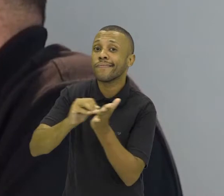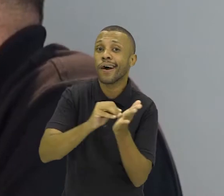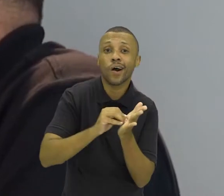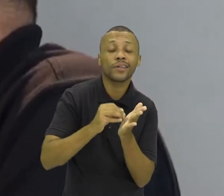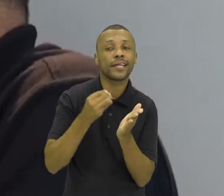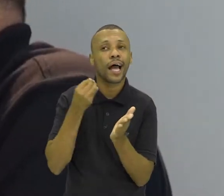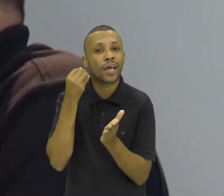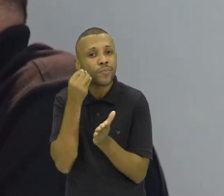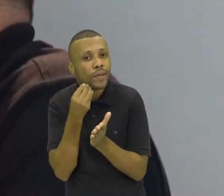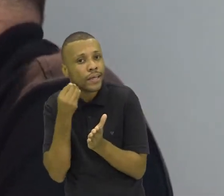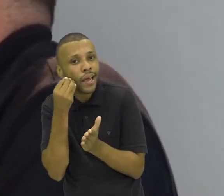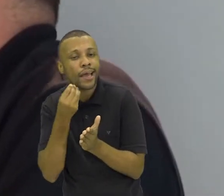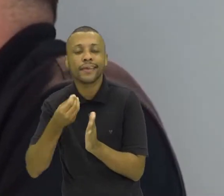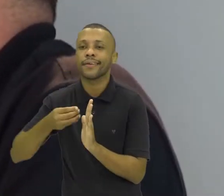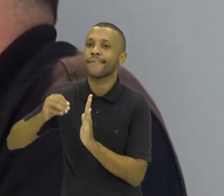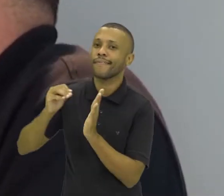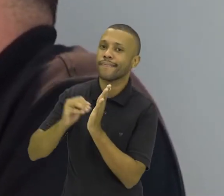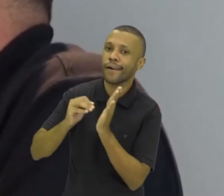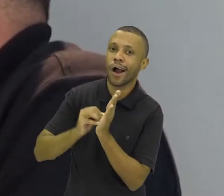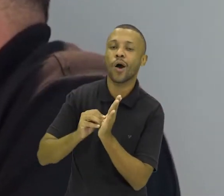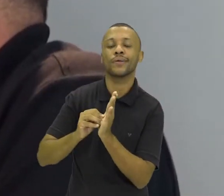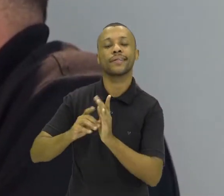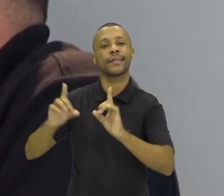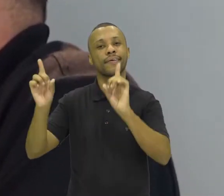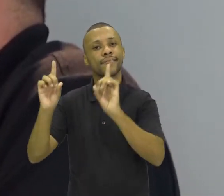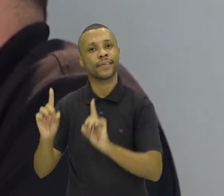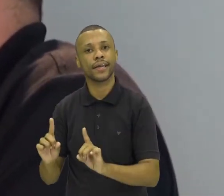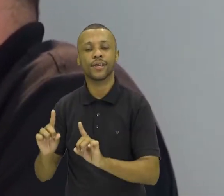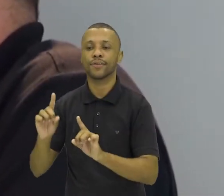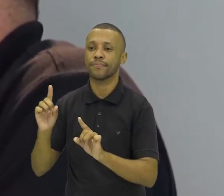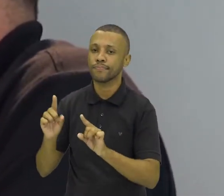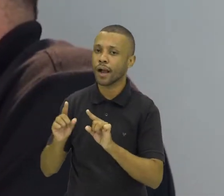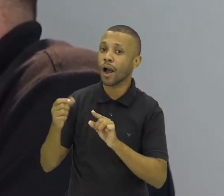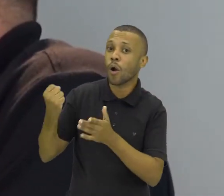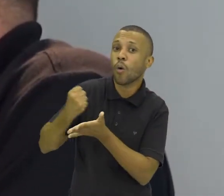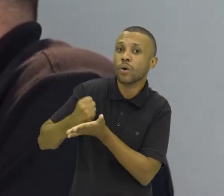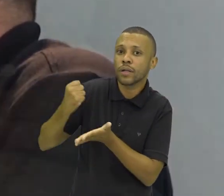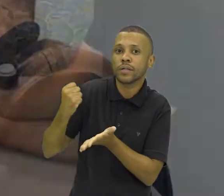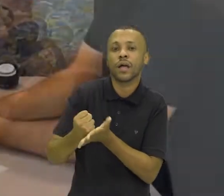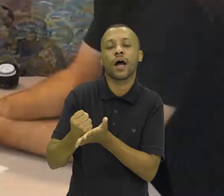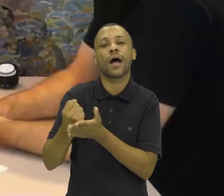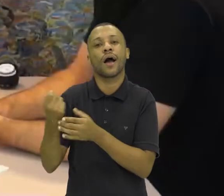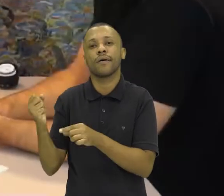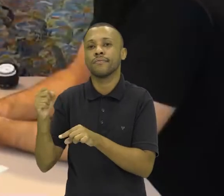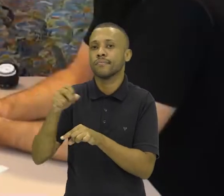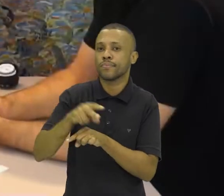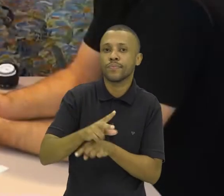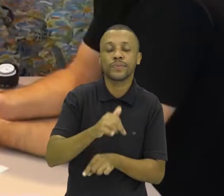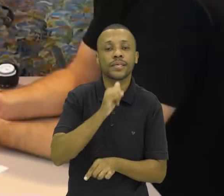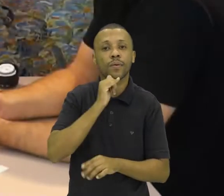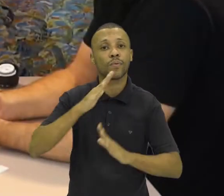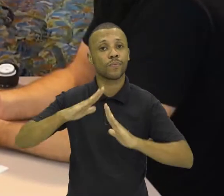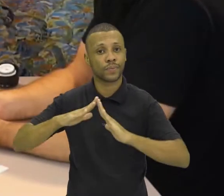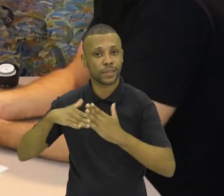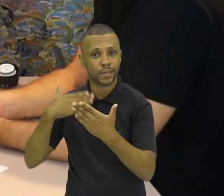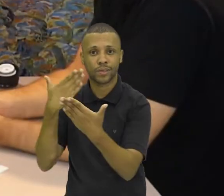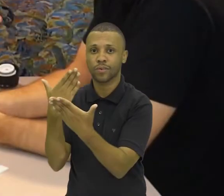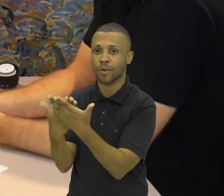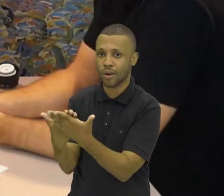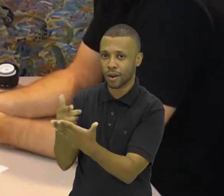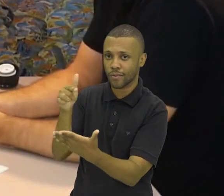tem mão de obra qualificada. Não, a gente não... Mas veja, Bruno, é um caldo de problemas. Porque na